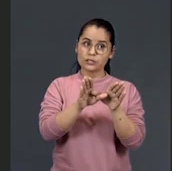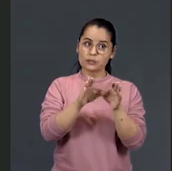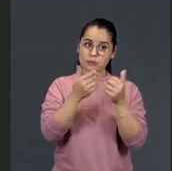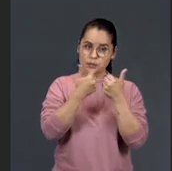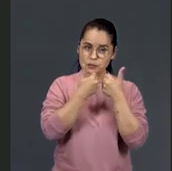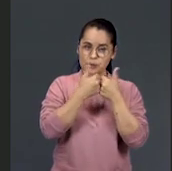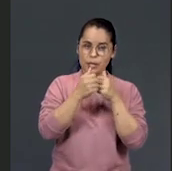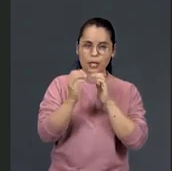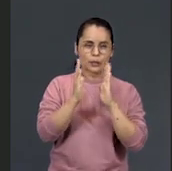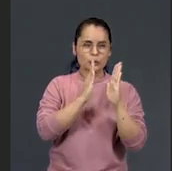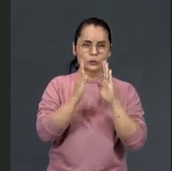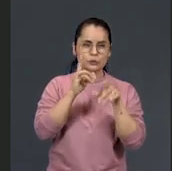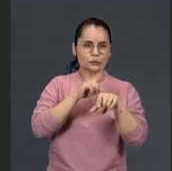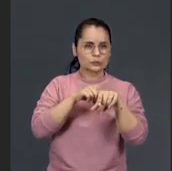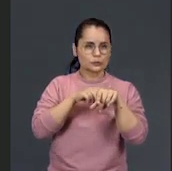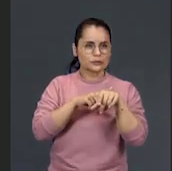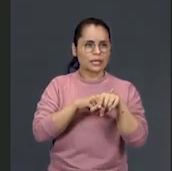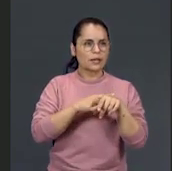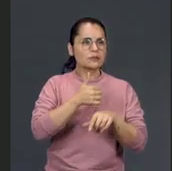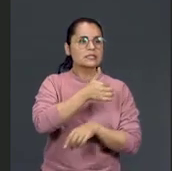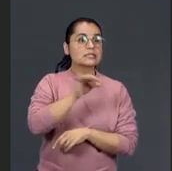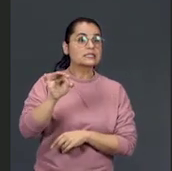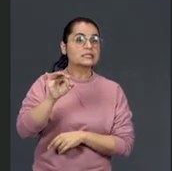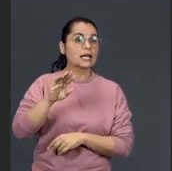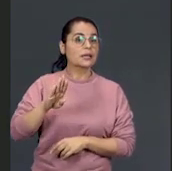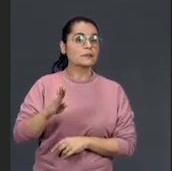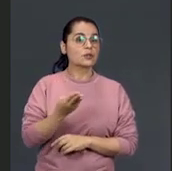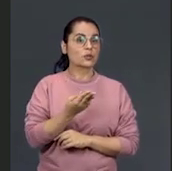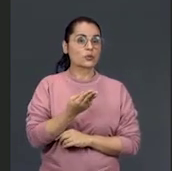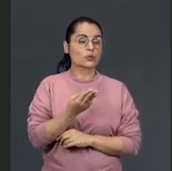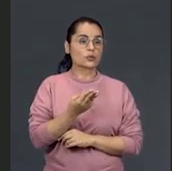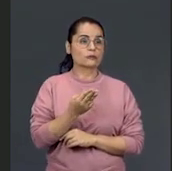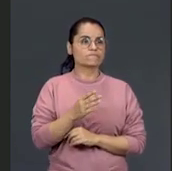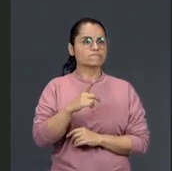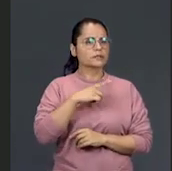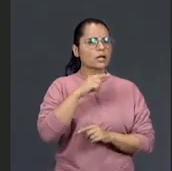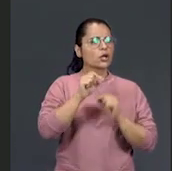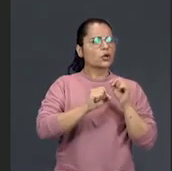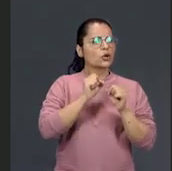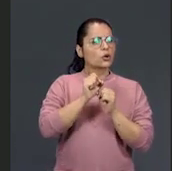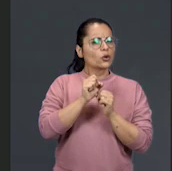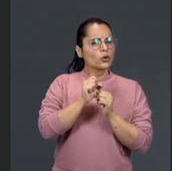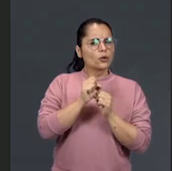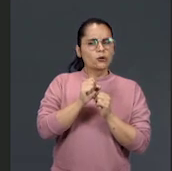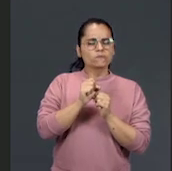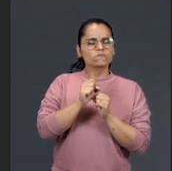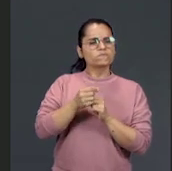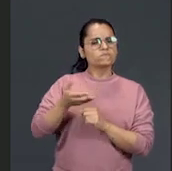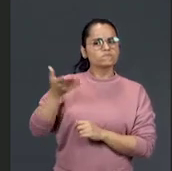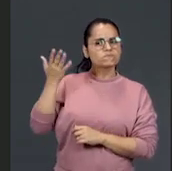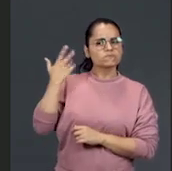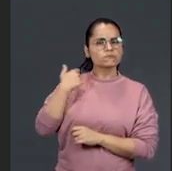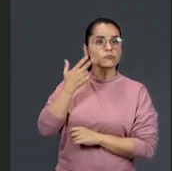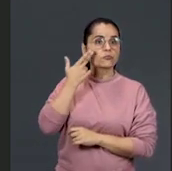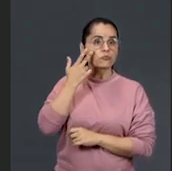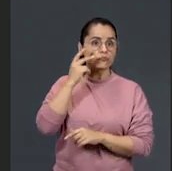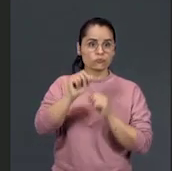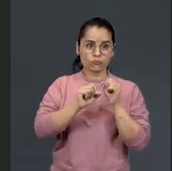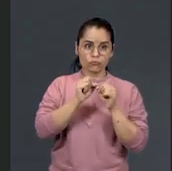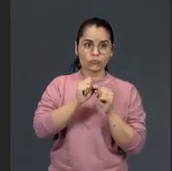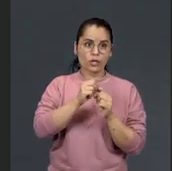no tempo, olha, tá vendo? 100 milhões de anos, tá? Nós temos aqui, olha, um ancestral comum